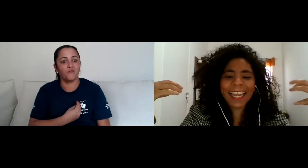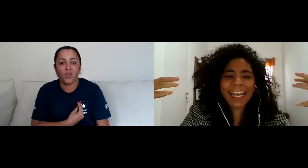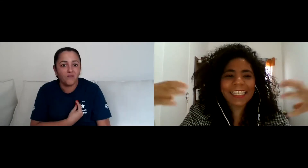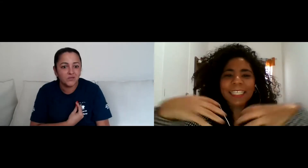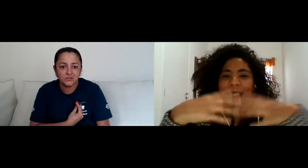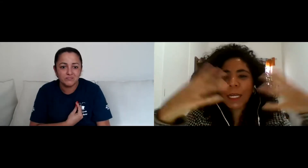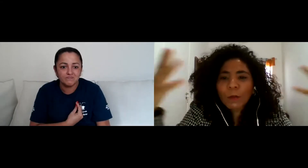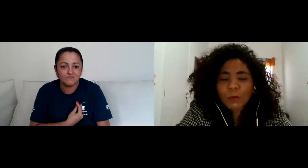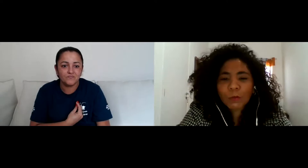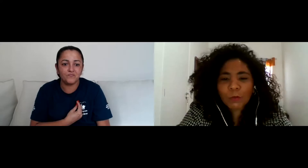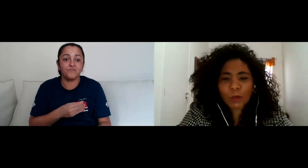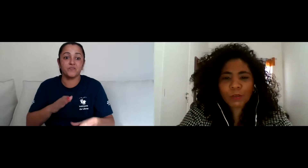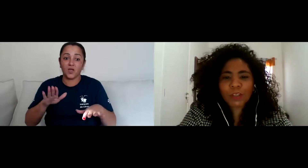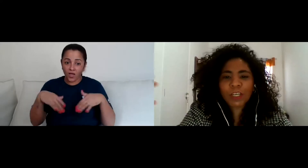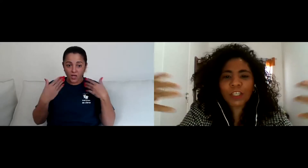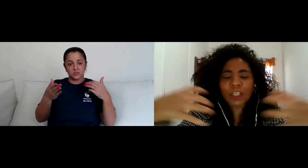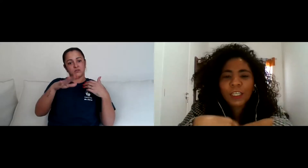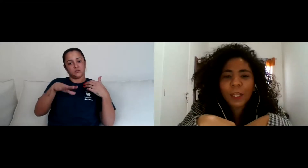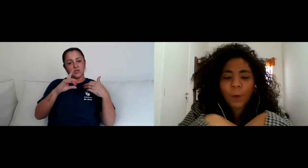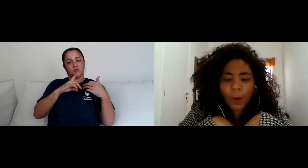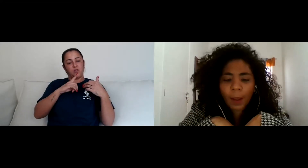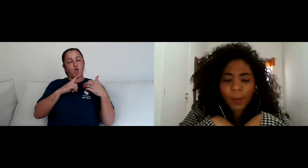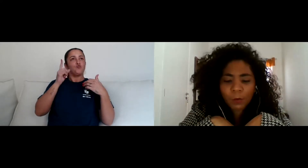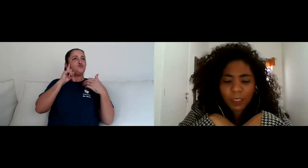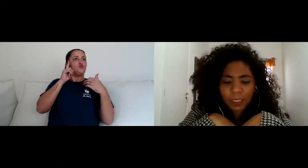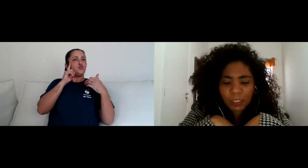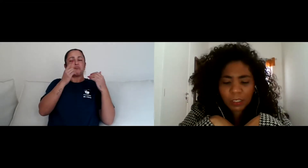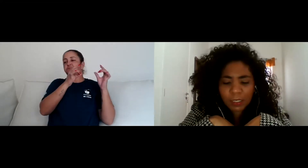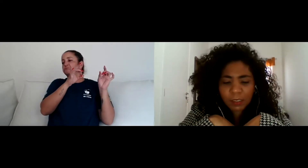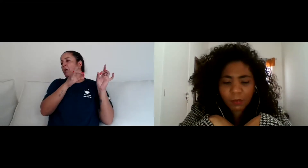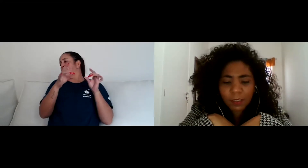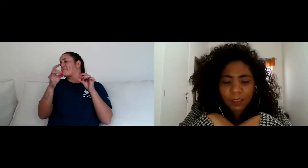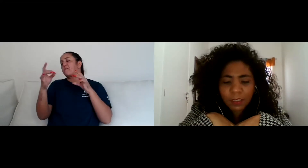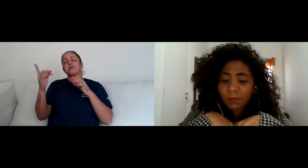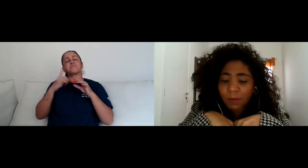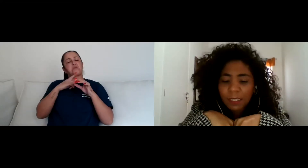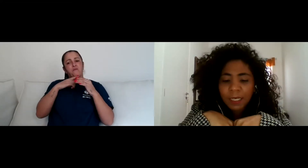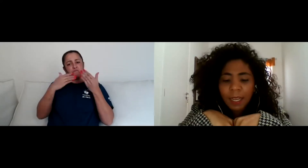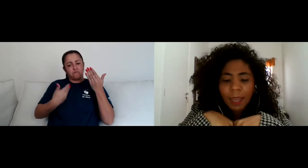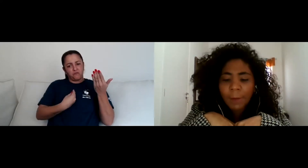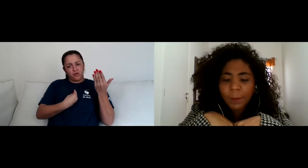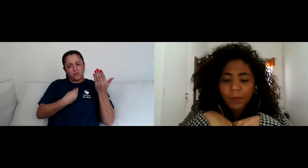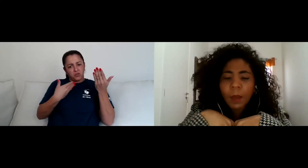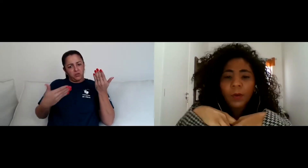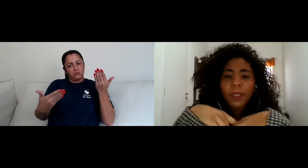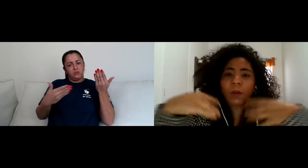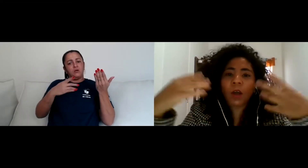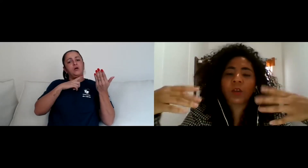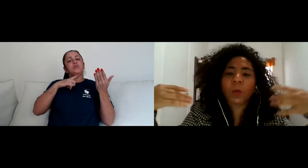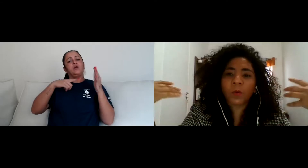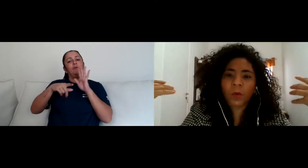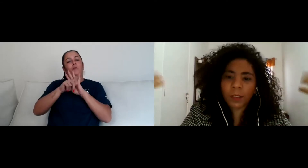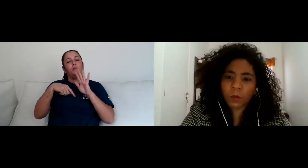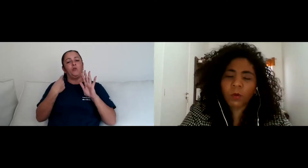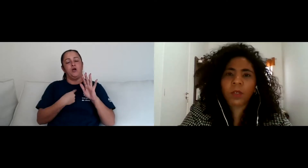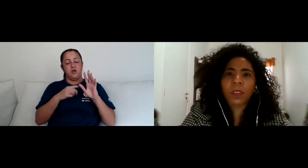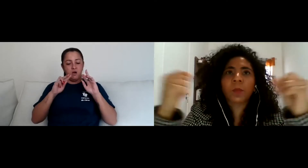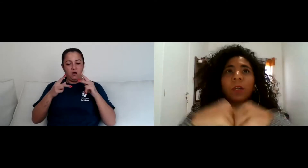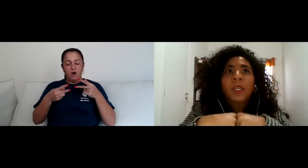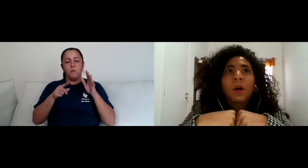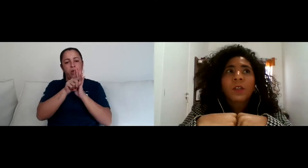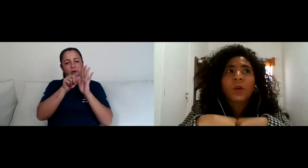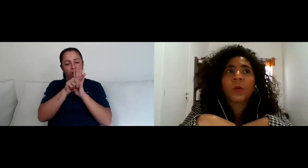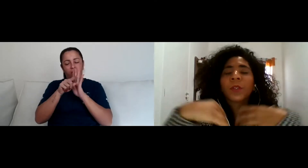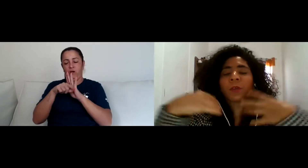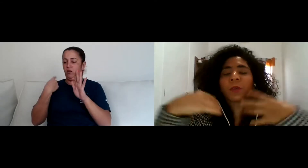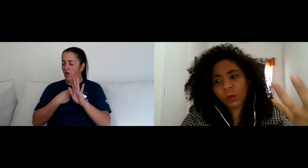e elas estão no nosso dia a dia. Então, a pergunta que a gente tem que fazer é: por que nós, como leitores, por